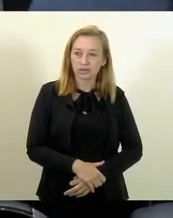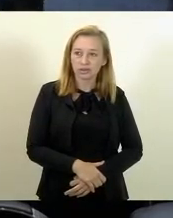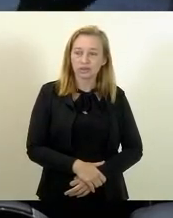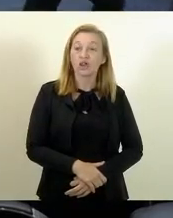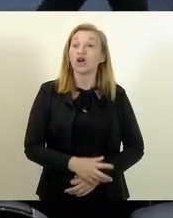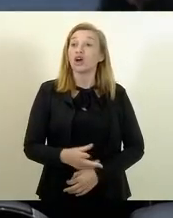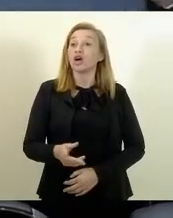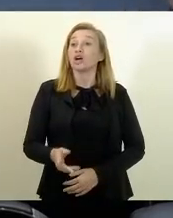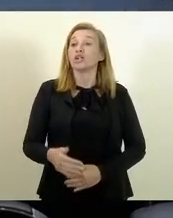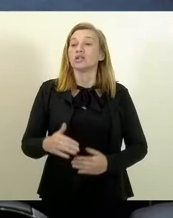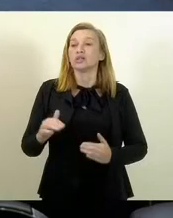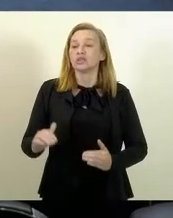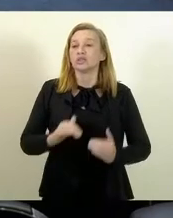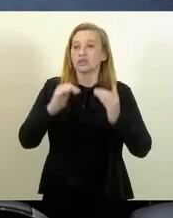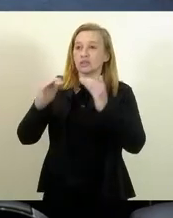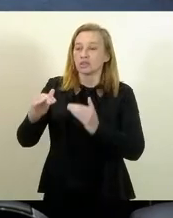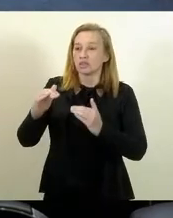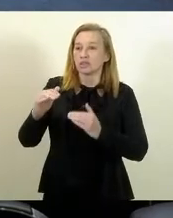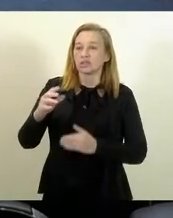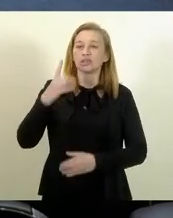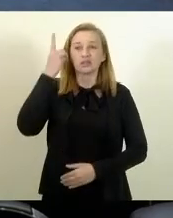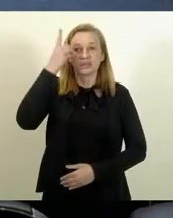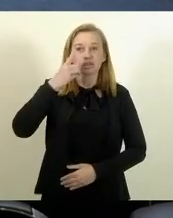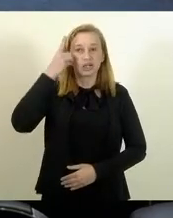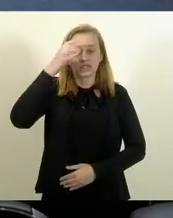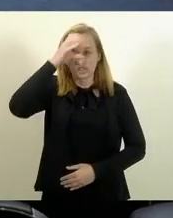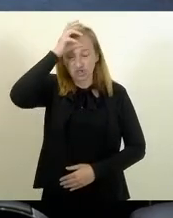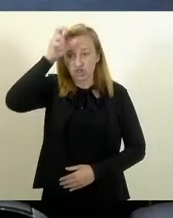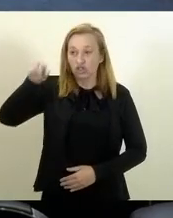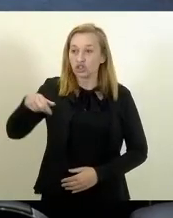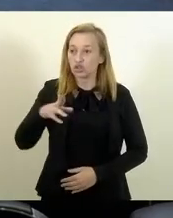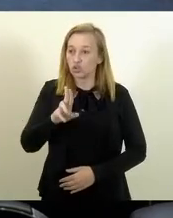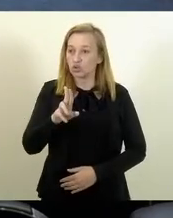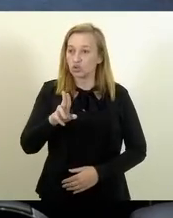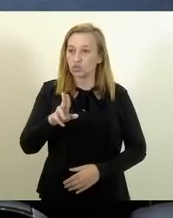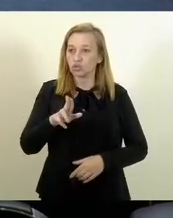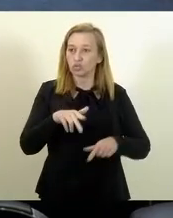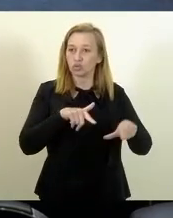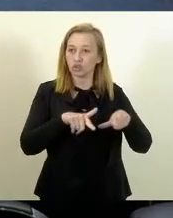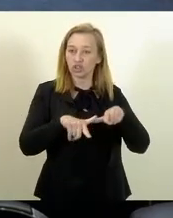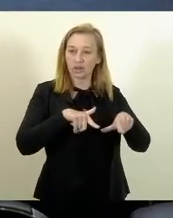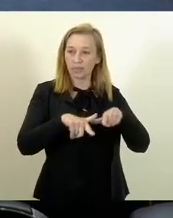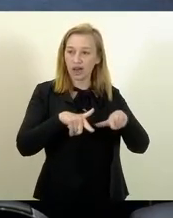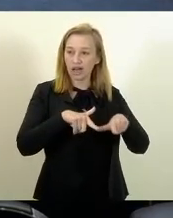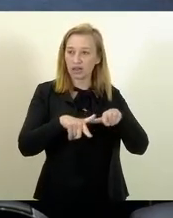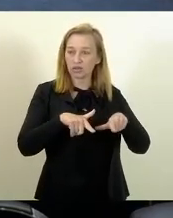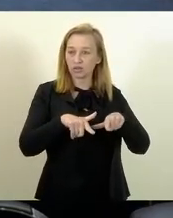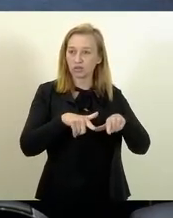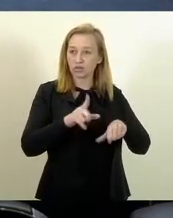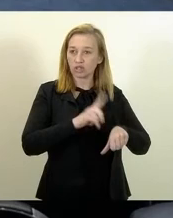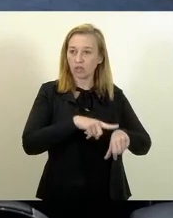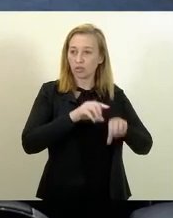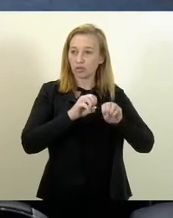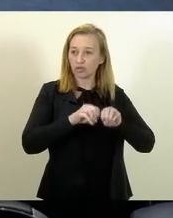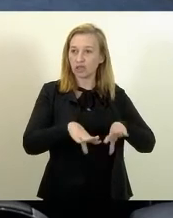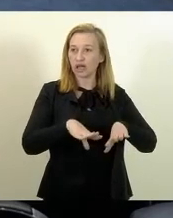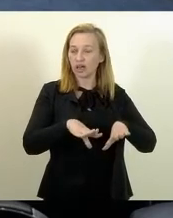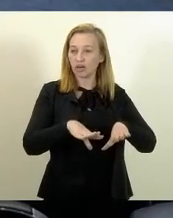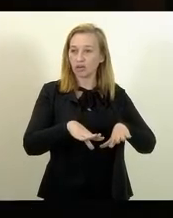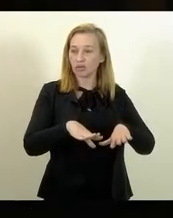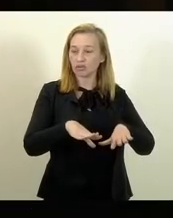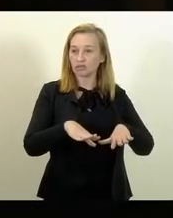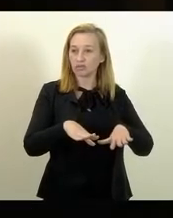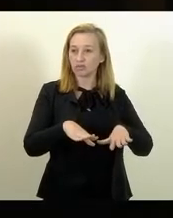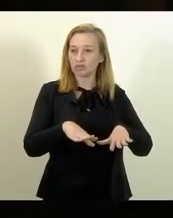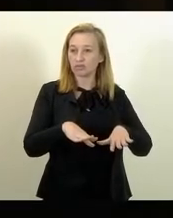Nobre deputada Tia Ju, que preside os trabalhos do expediente final da